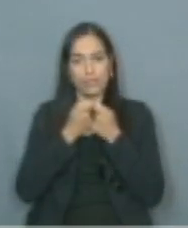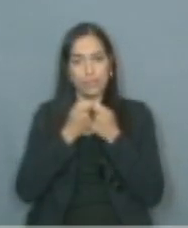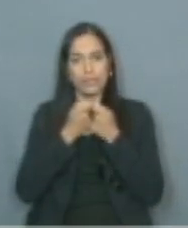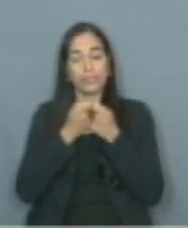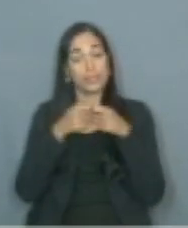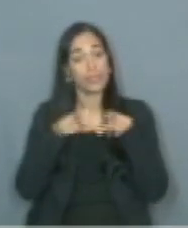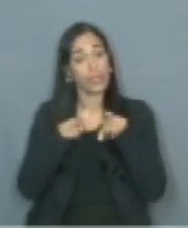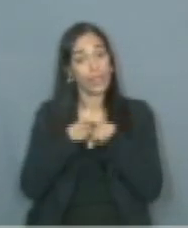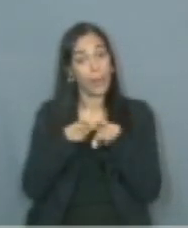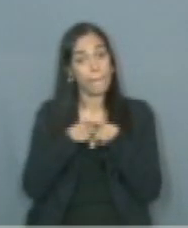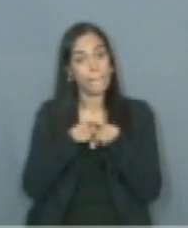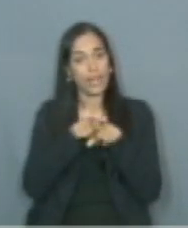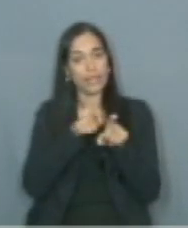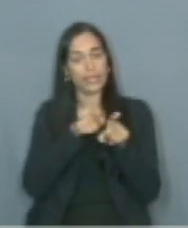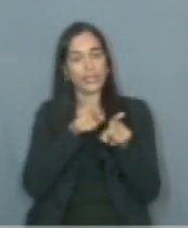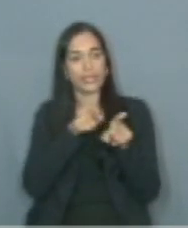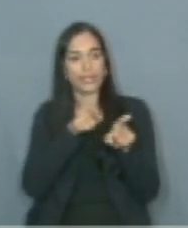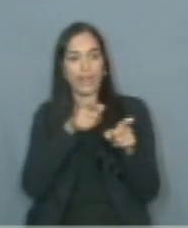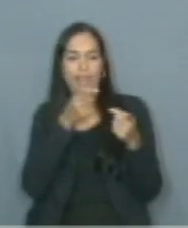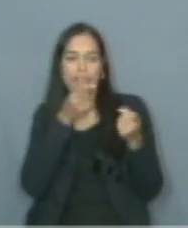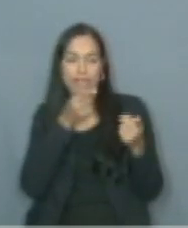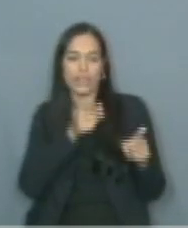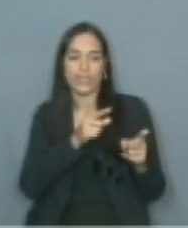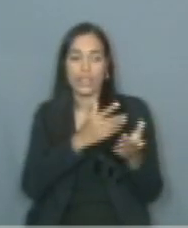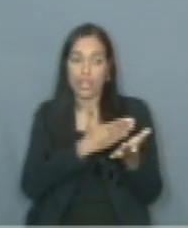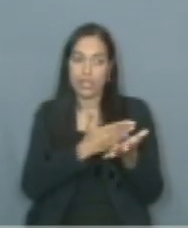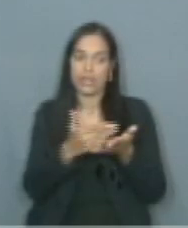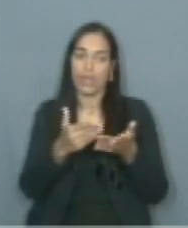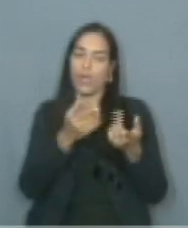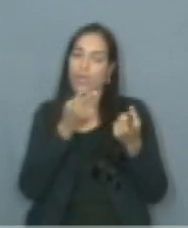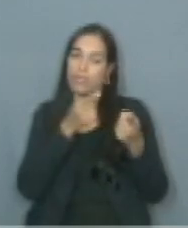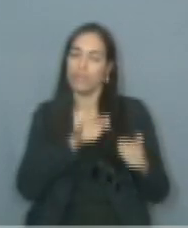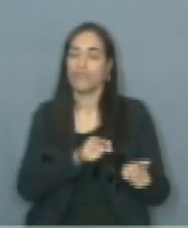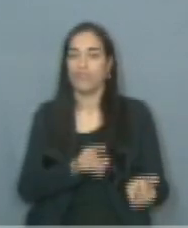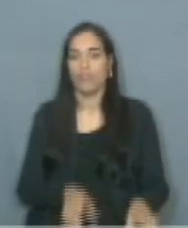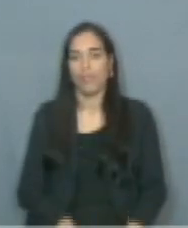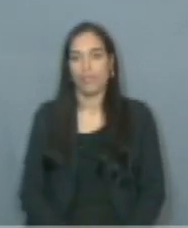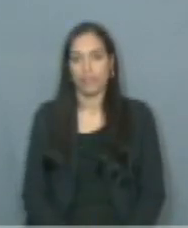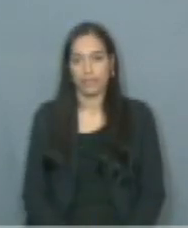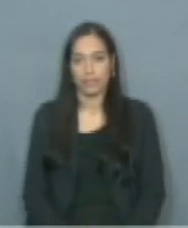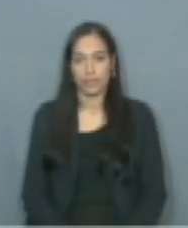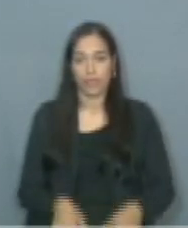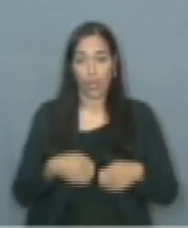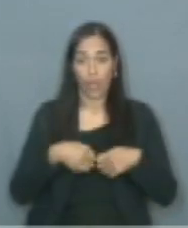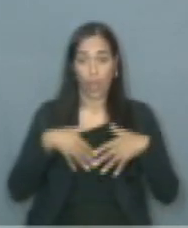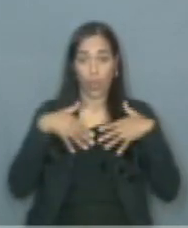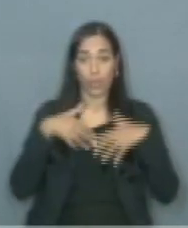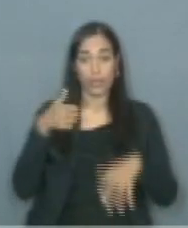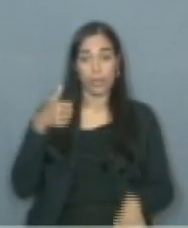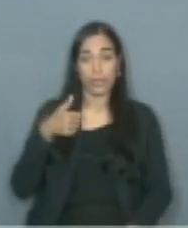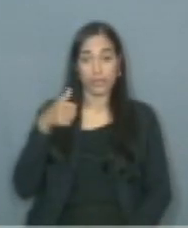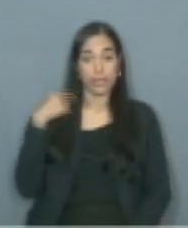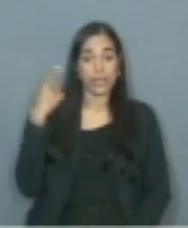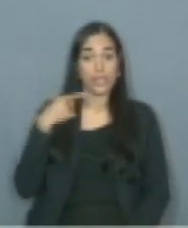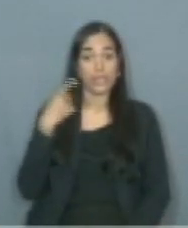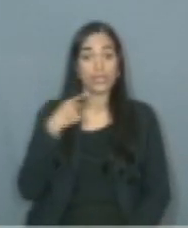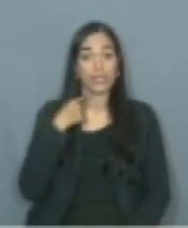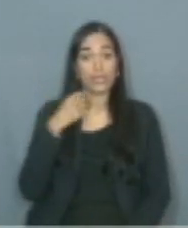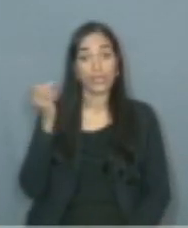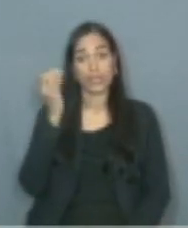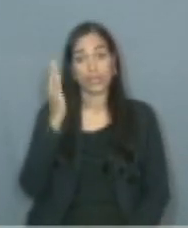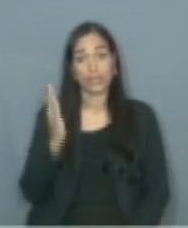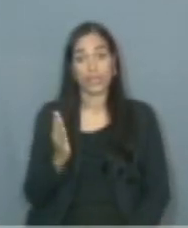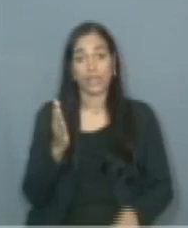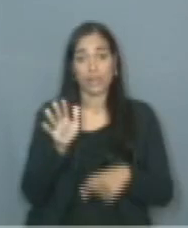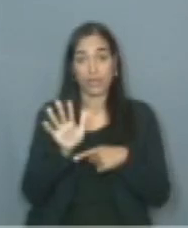a incitação, aqueles que incitam. Eu tenho muito orgulho de ser a primeira advogada do Brasil